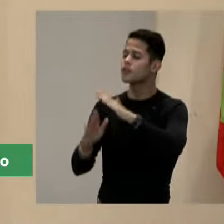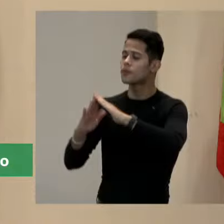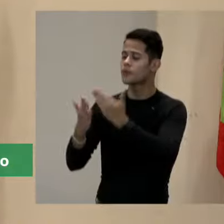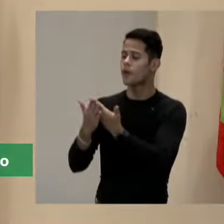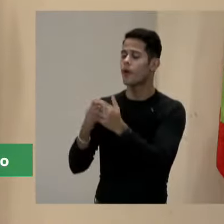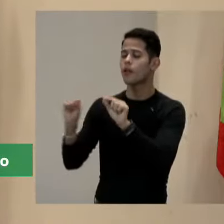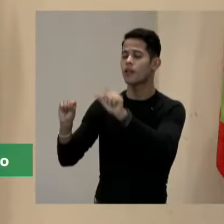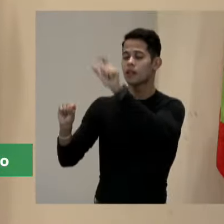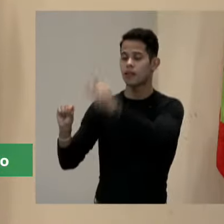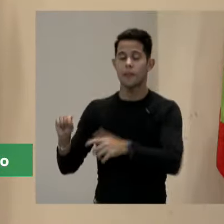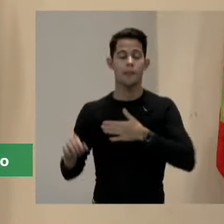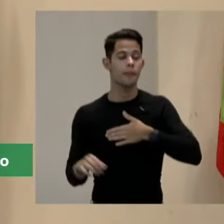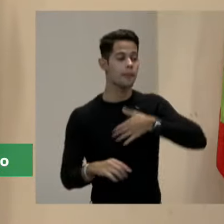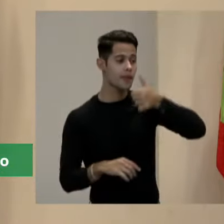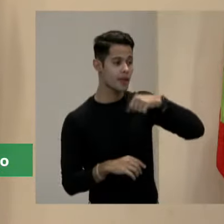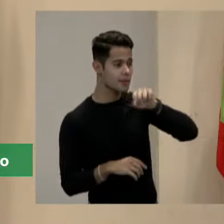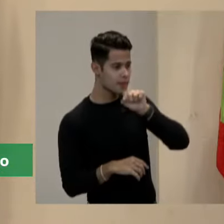Eu disse, sei lá,